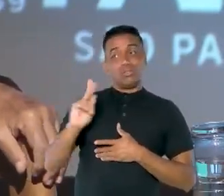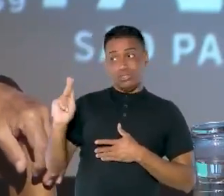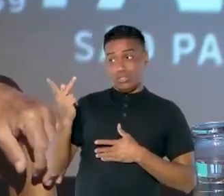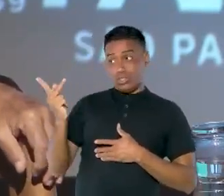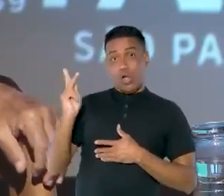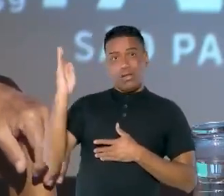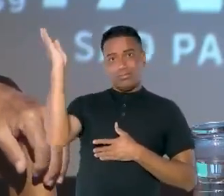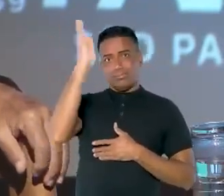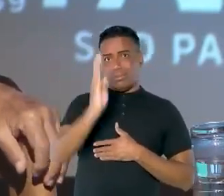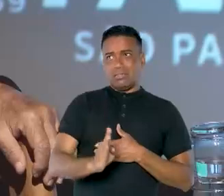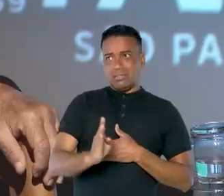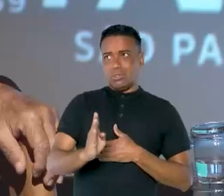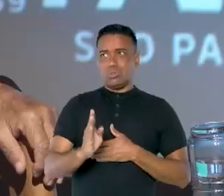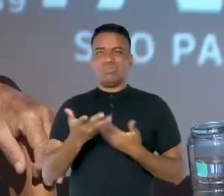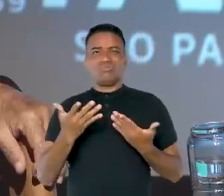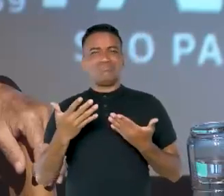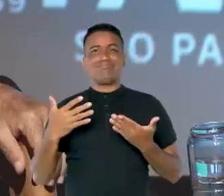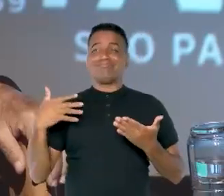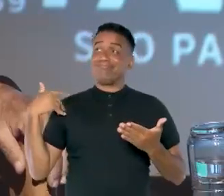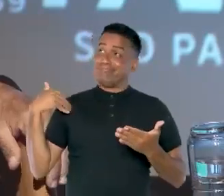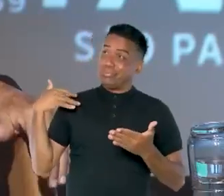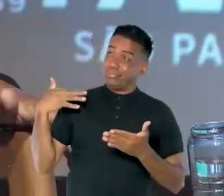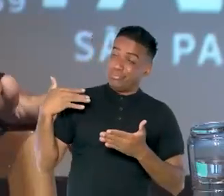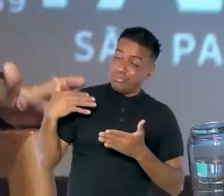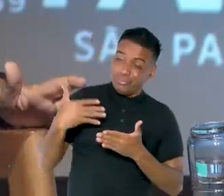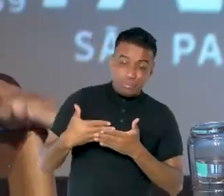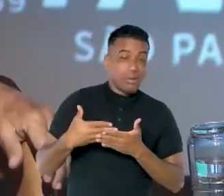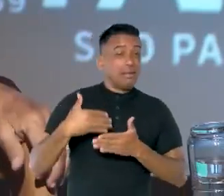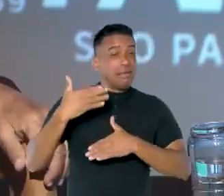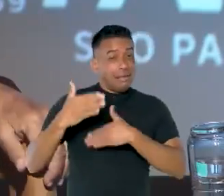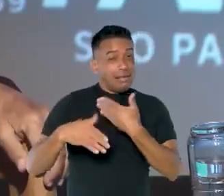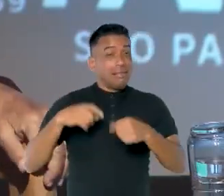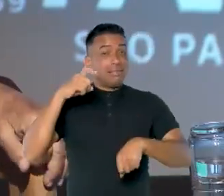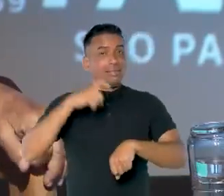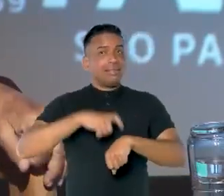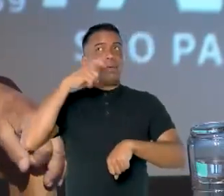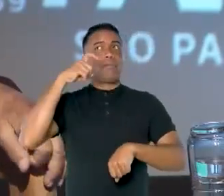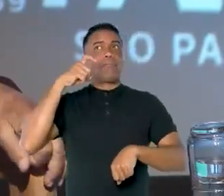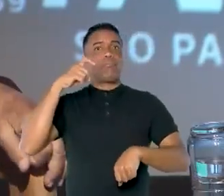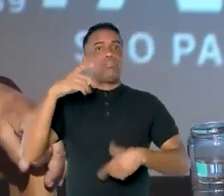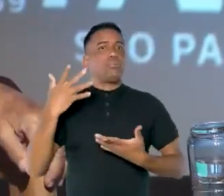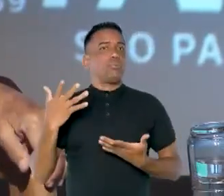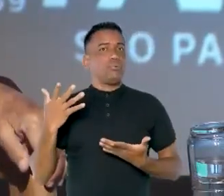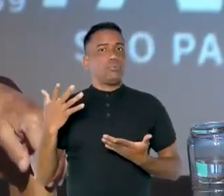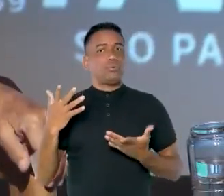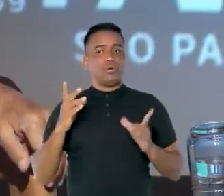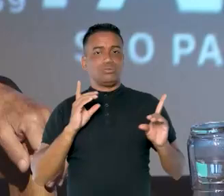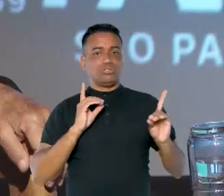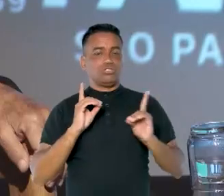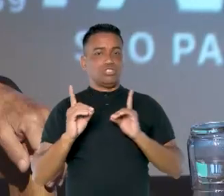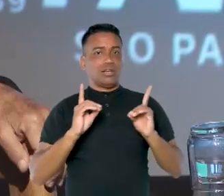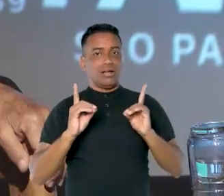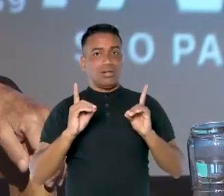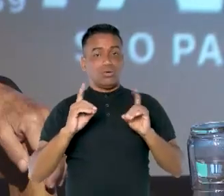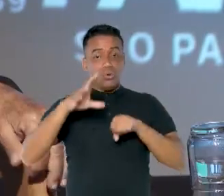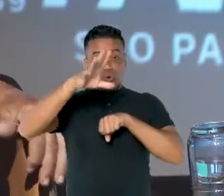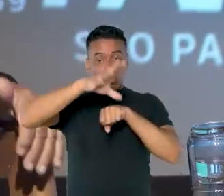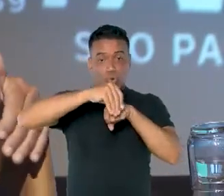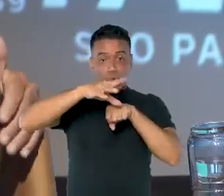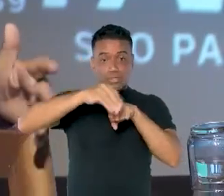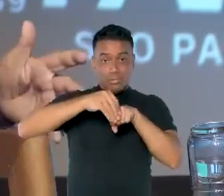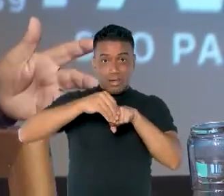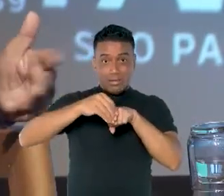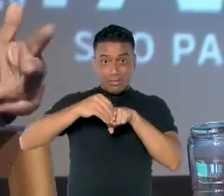história do Brasil foi, durante muito tempo, e é durante muito tempo, um diálogo entre a